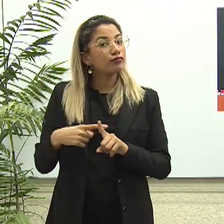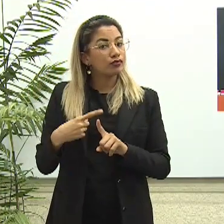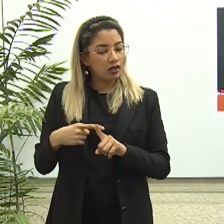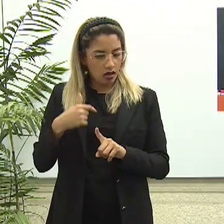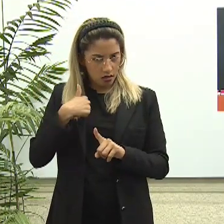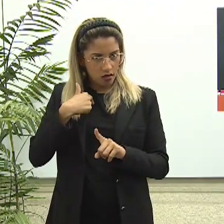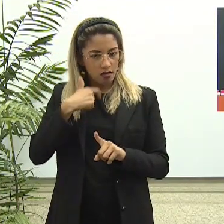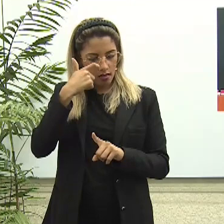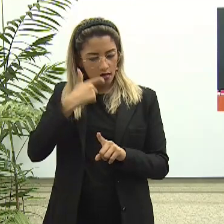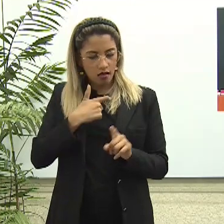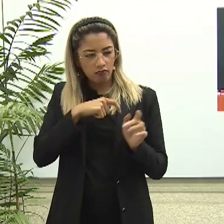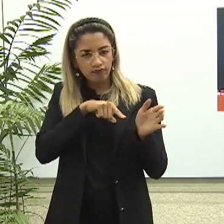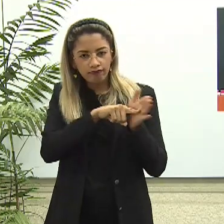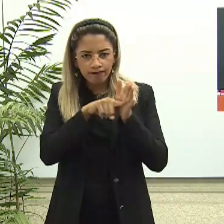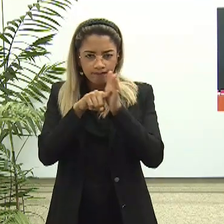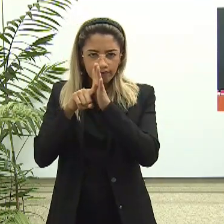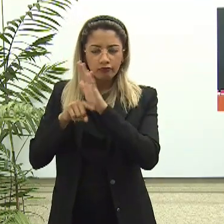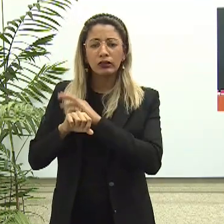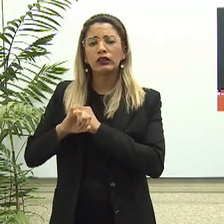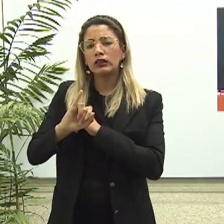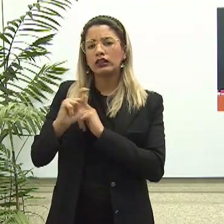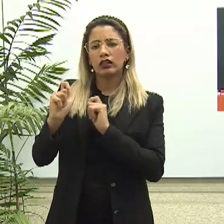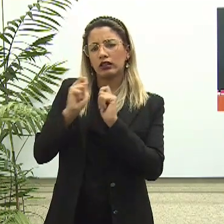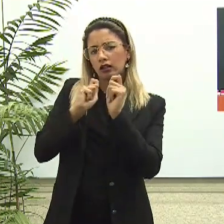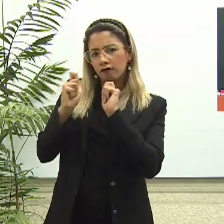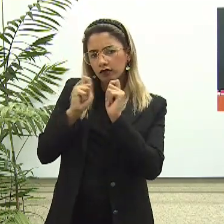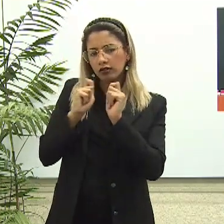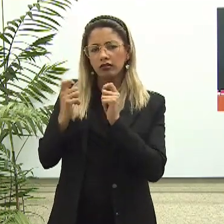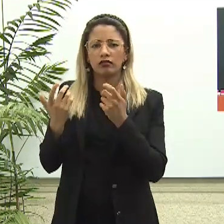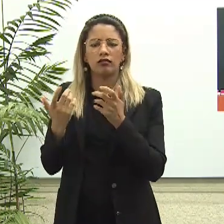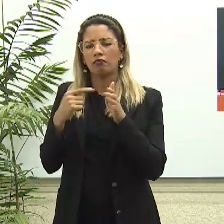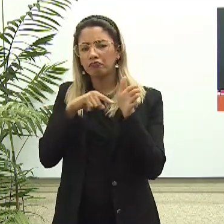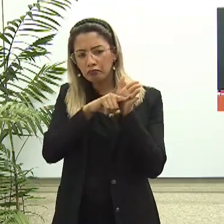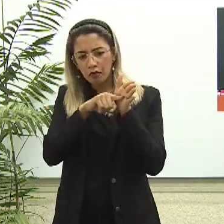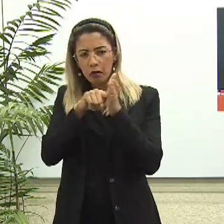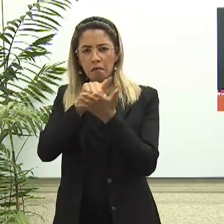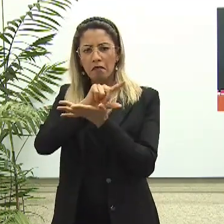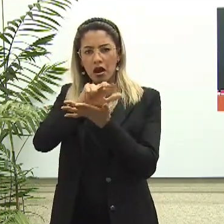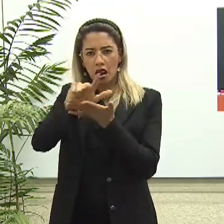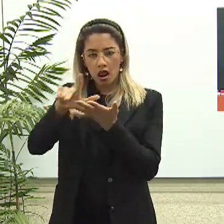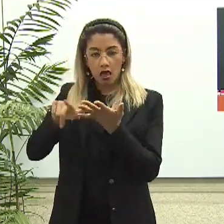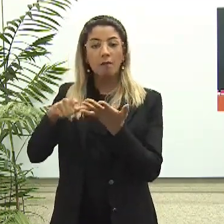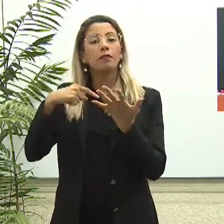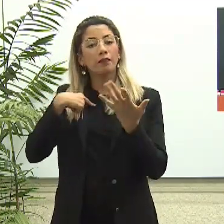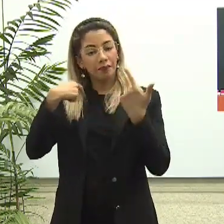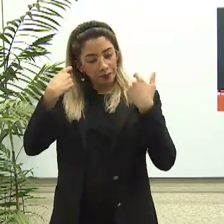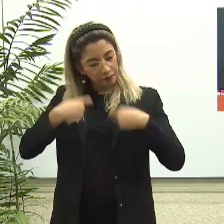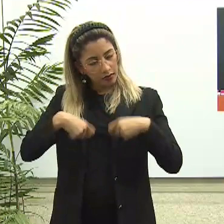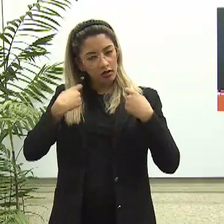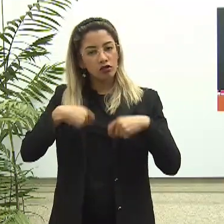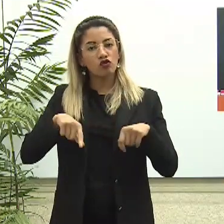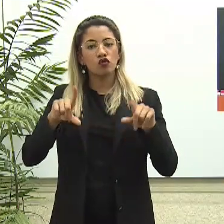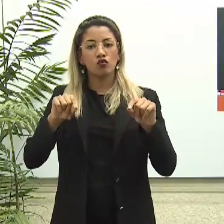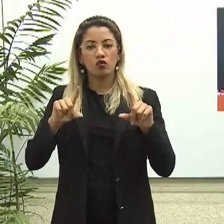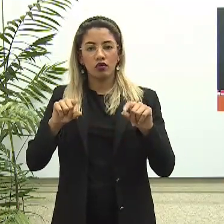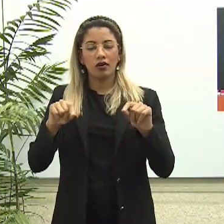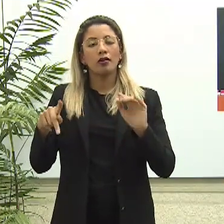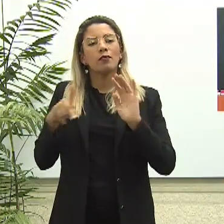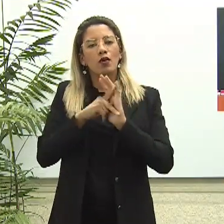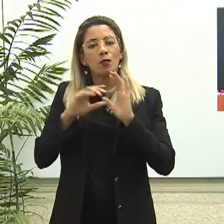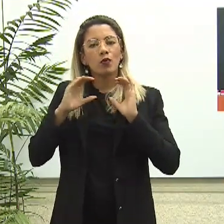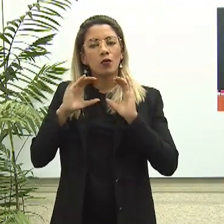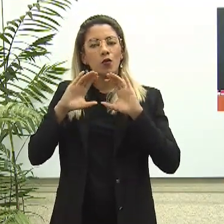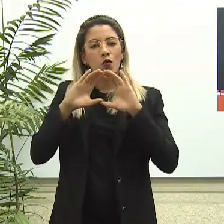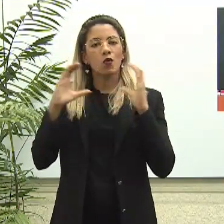pesquisador se eu for fazer uma entrevista um conjunto de Pesquisas eu tenho que submeter a comissão de